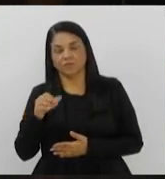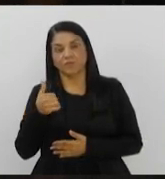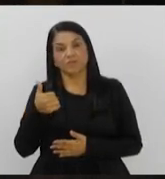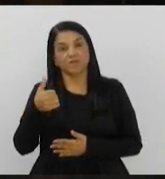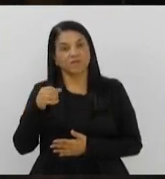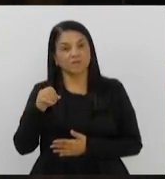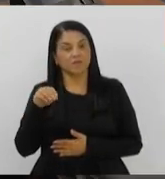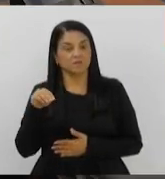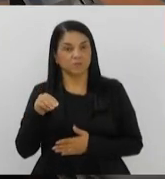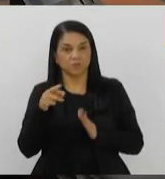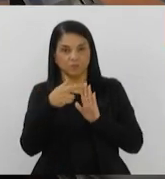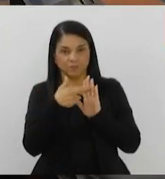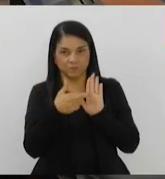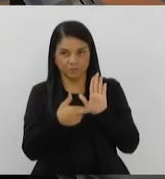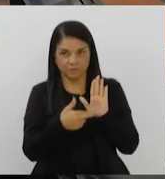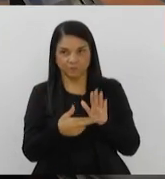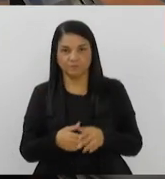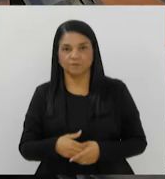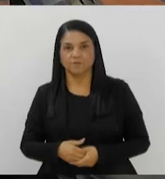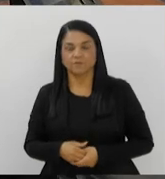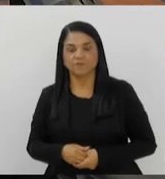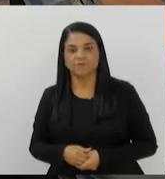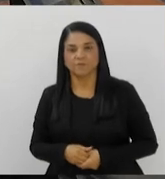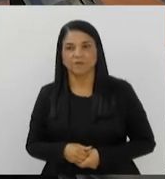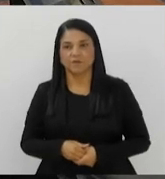tempo regimental.